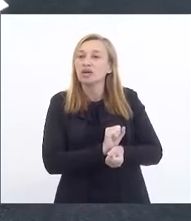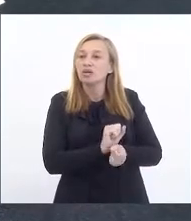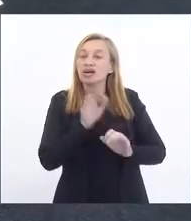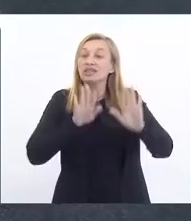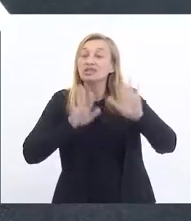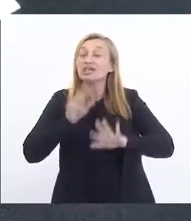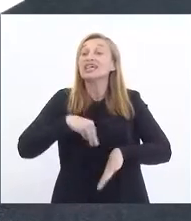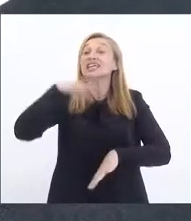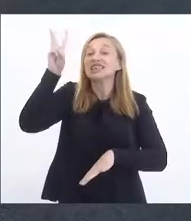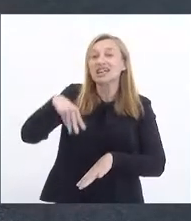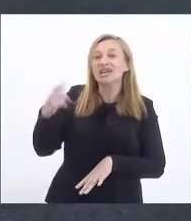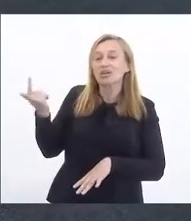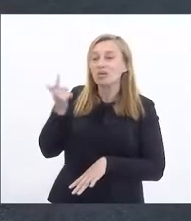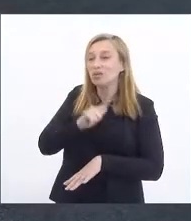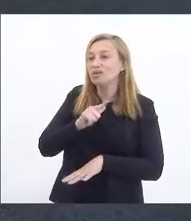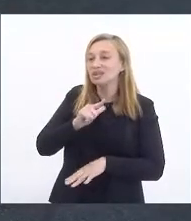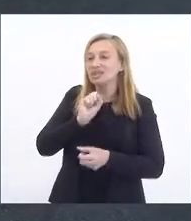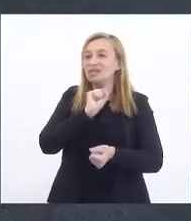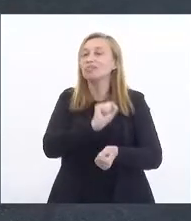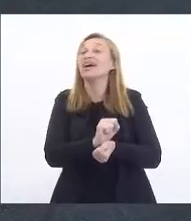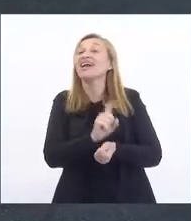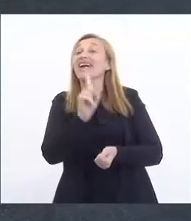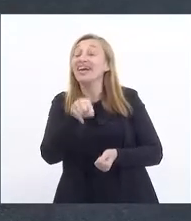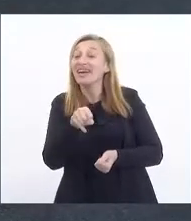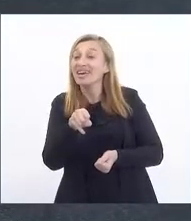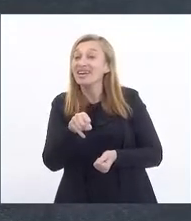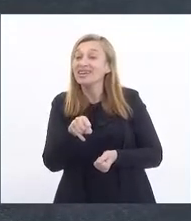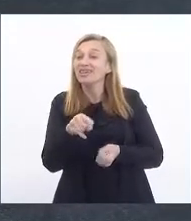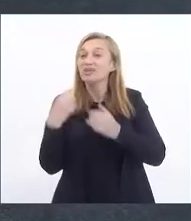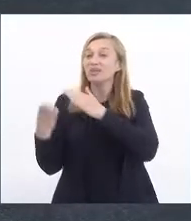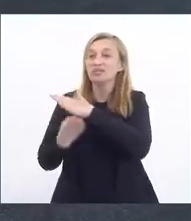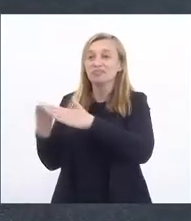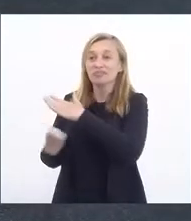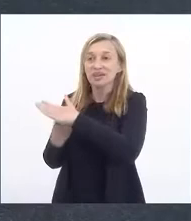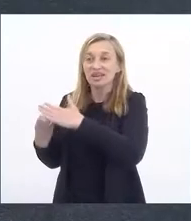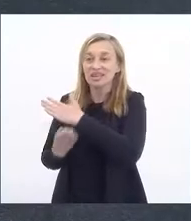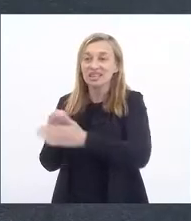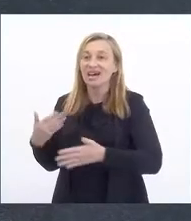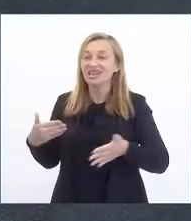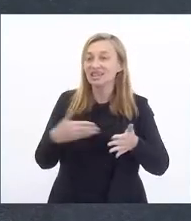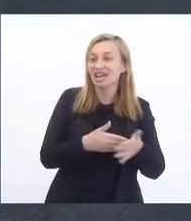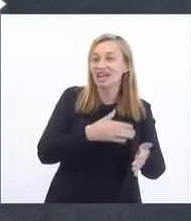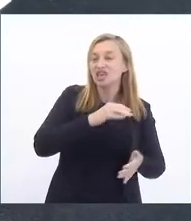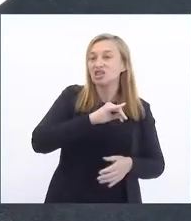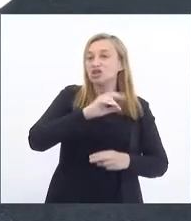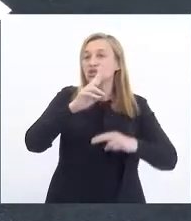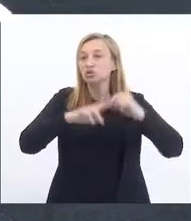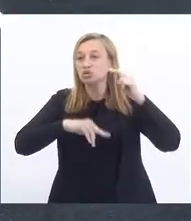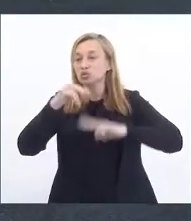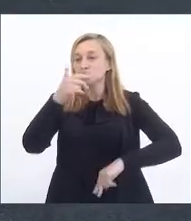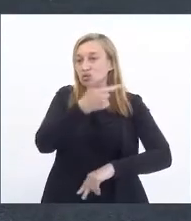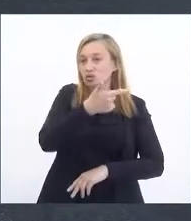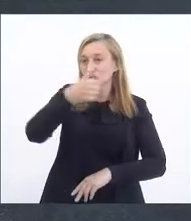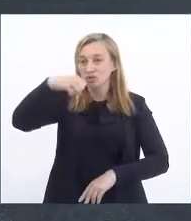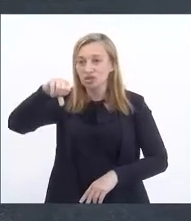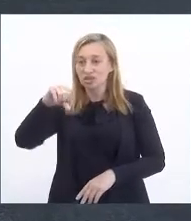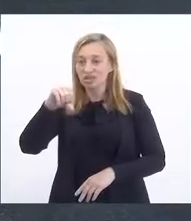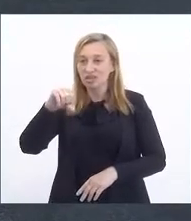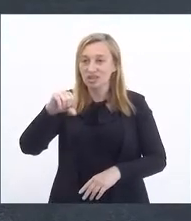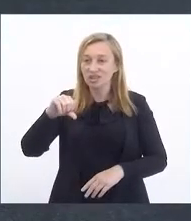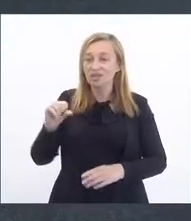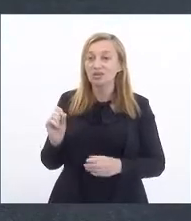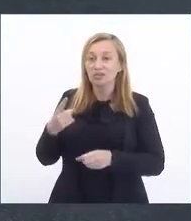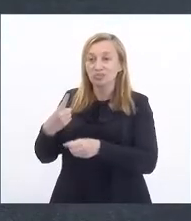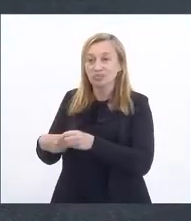e quem ganha essa dispensa de licitação é uma empresa que até junho de 2019 situada